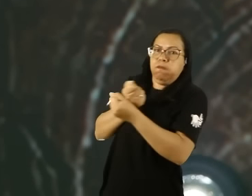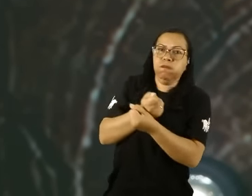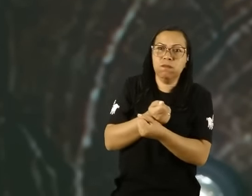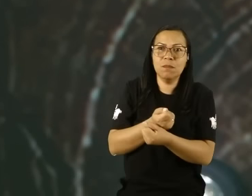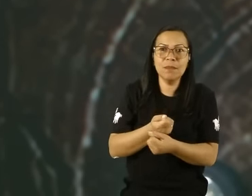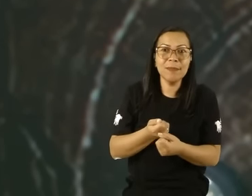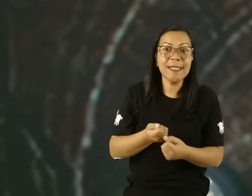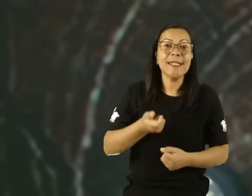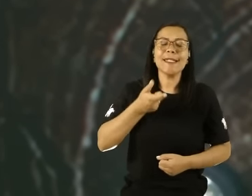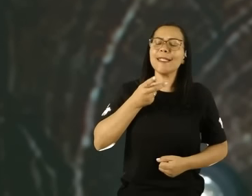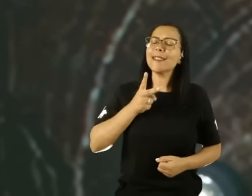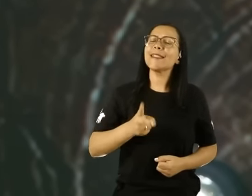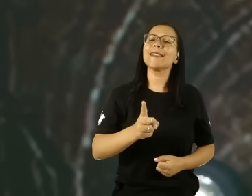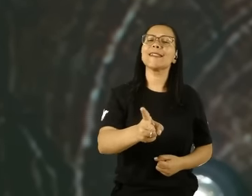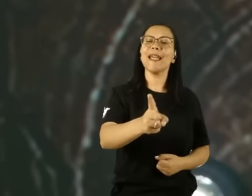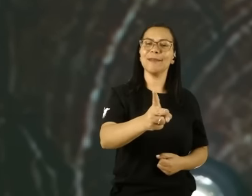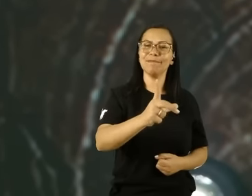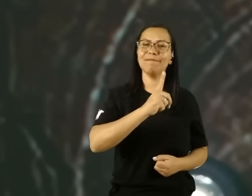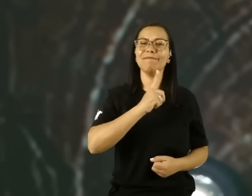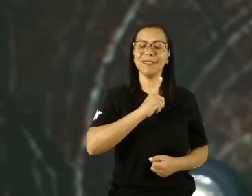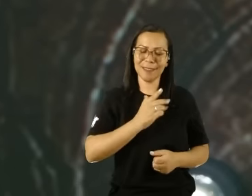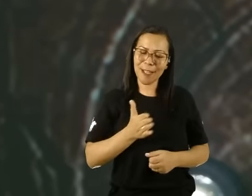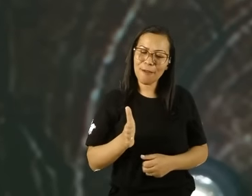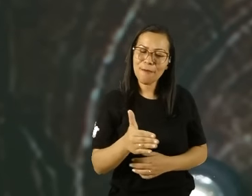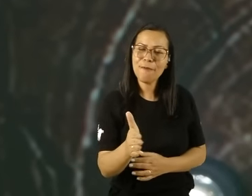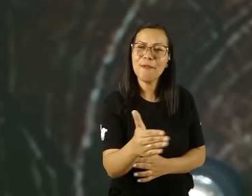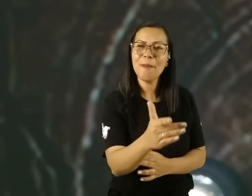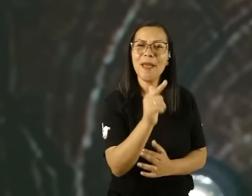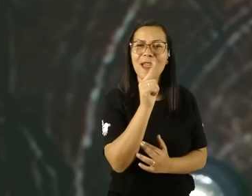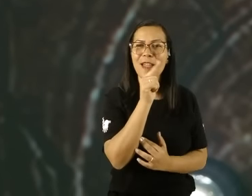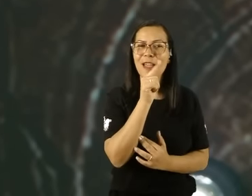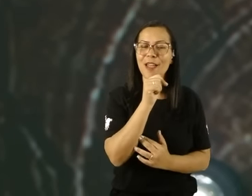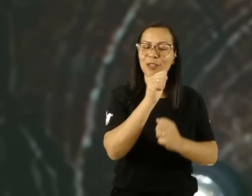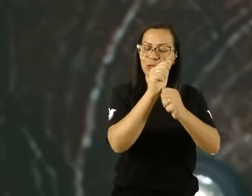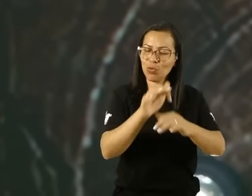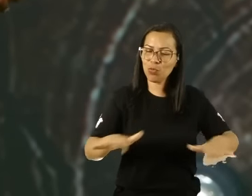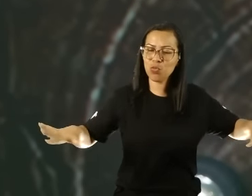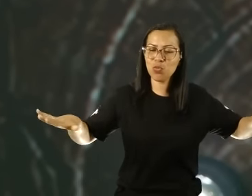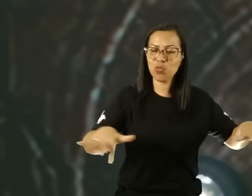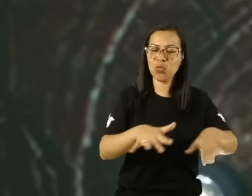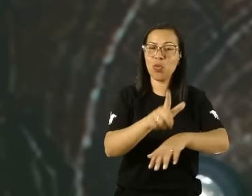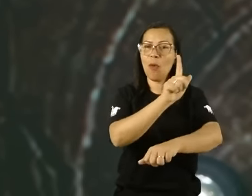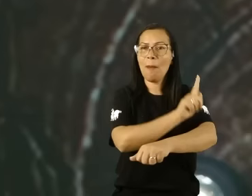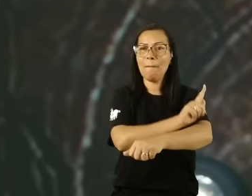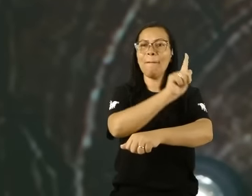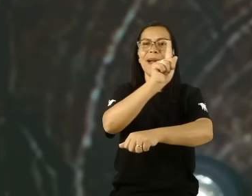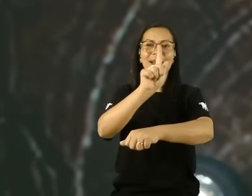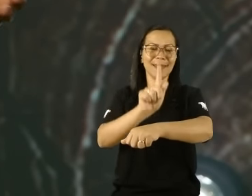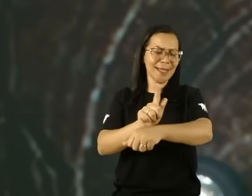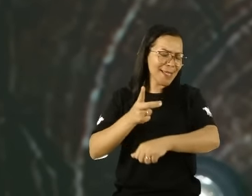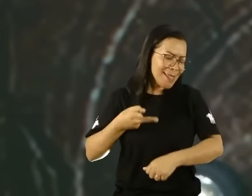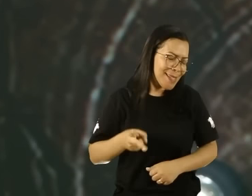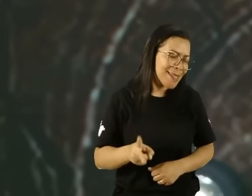estava direcionando do lado errado. O peixe não entra porque eu quero fazer na minha força. Eu quero fazer